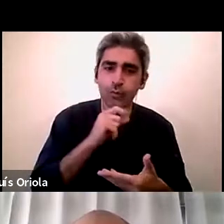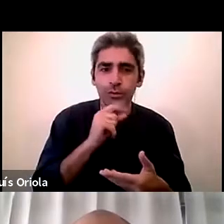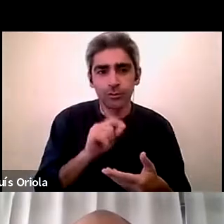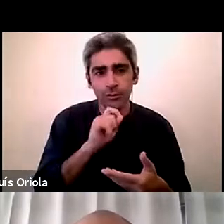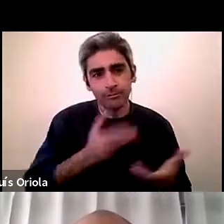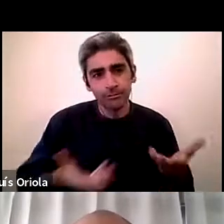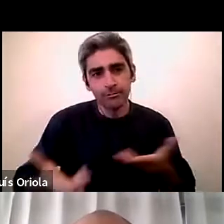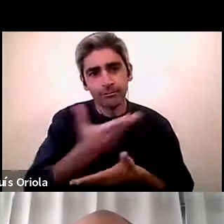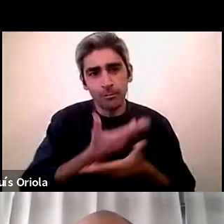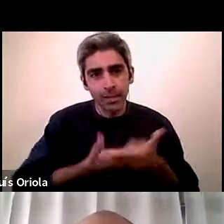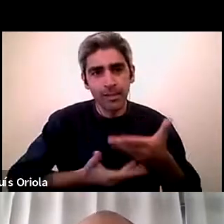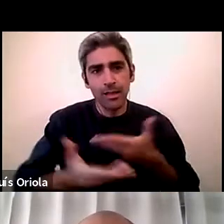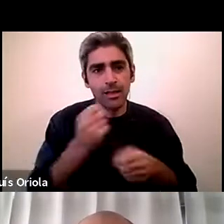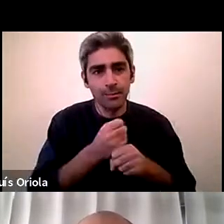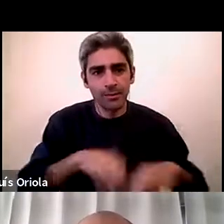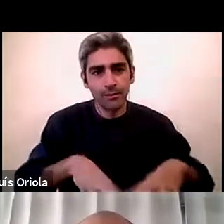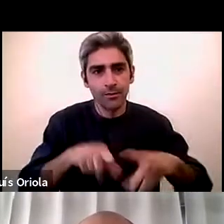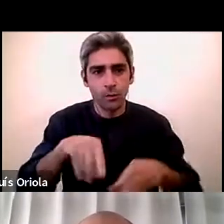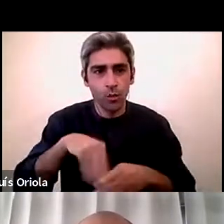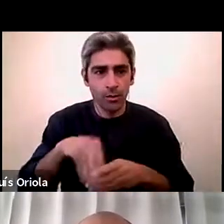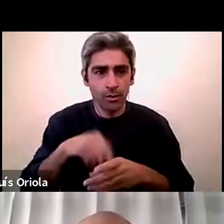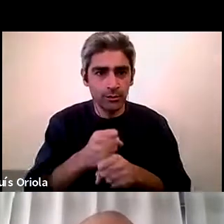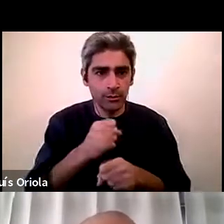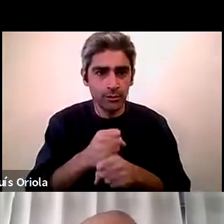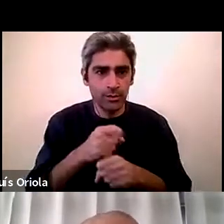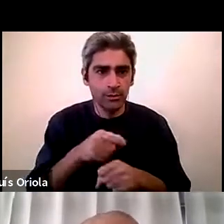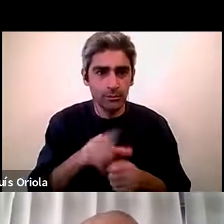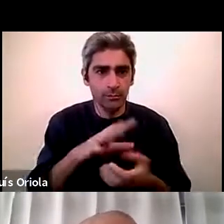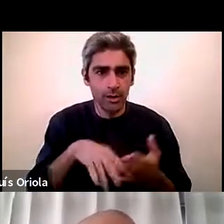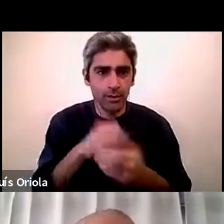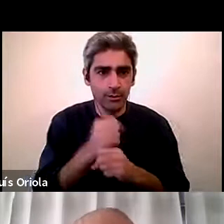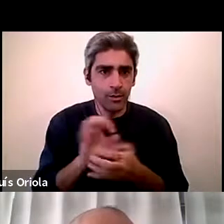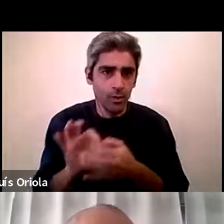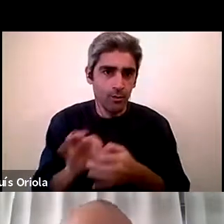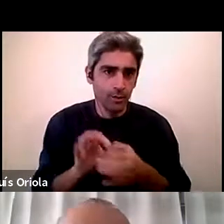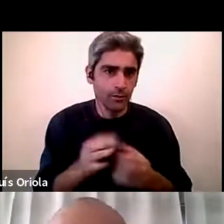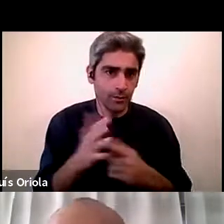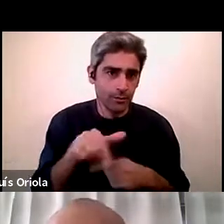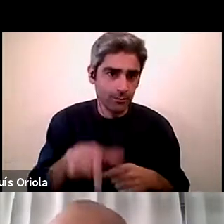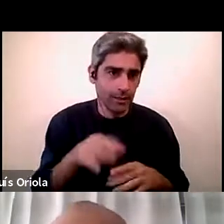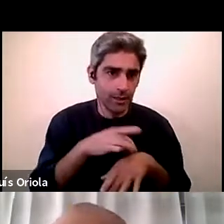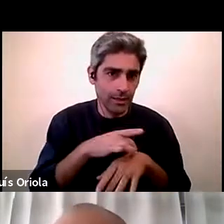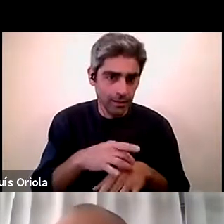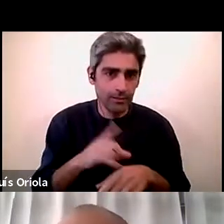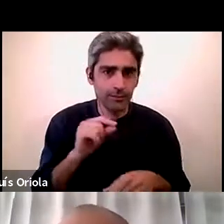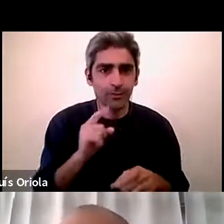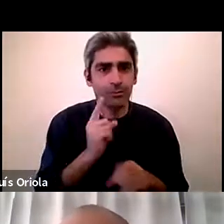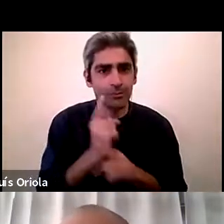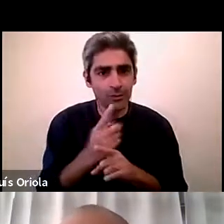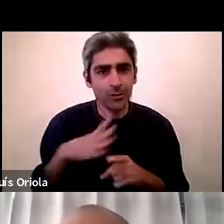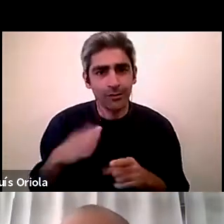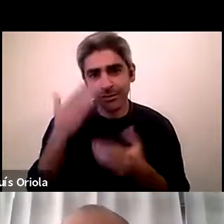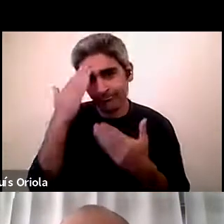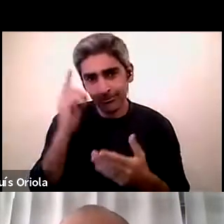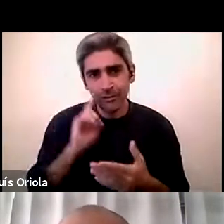podermos partilhar o trabalho desenvolvido no contexto do trabalho, do Plano de Trabalho Colaborativo, nomeadamente deste guia. Gostaria igualmente também de saudar a Sra.